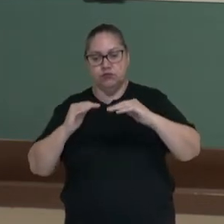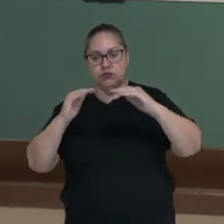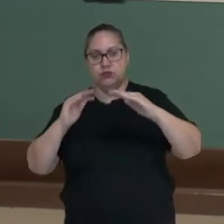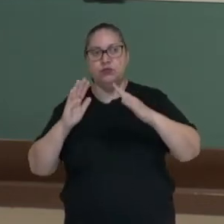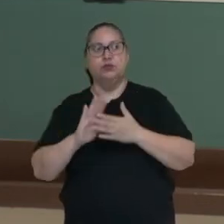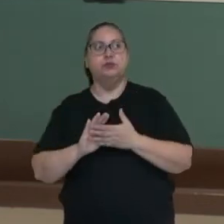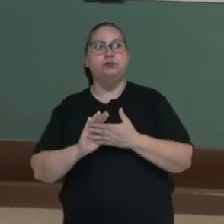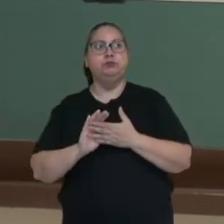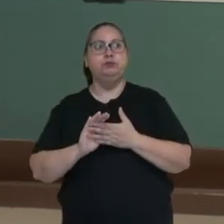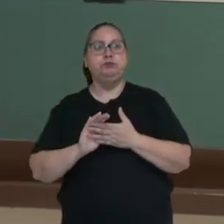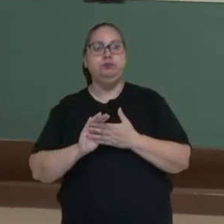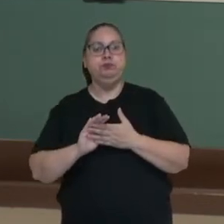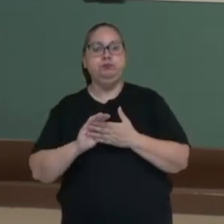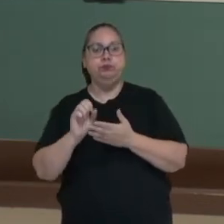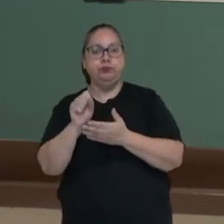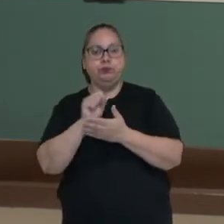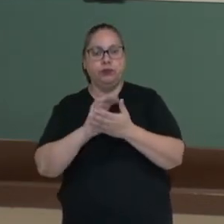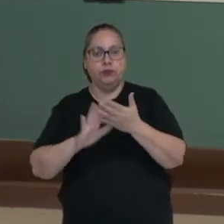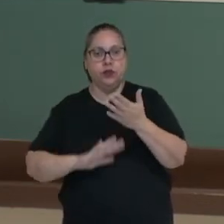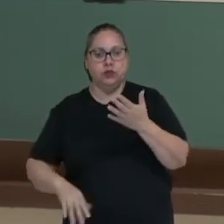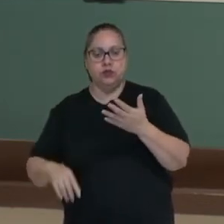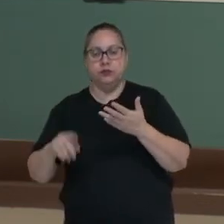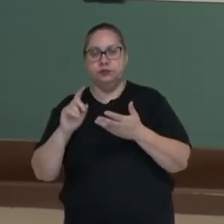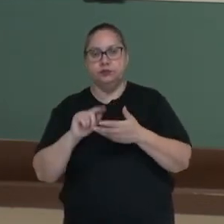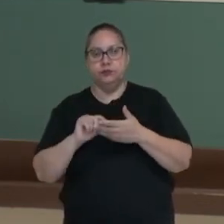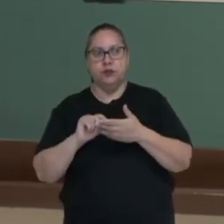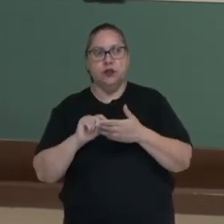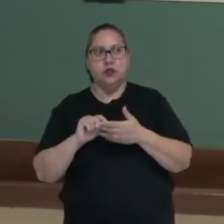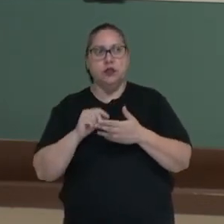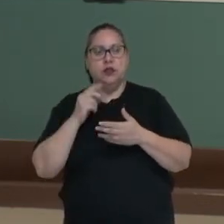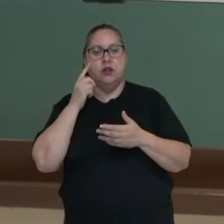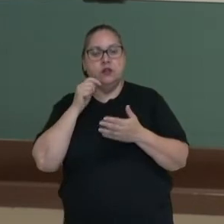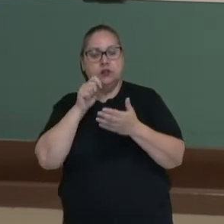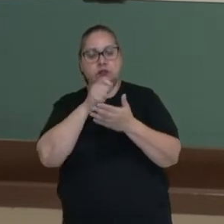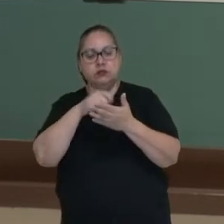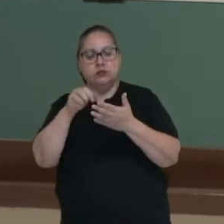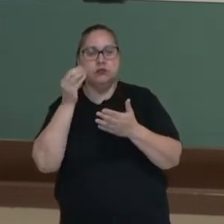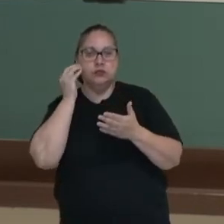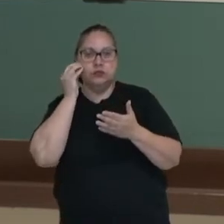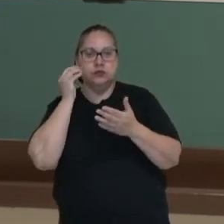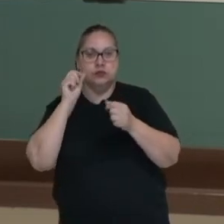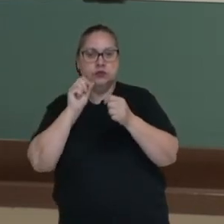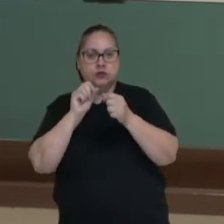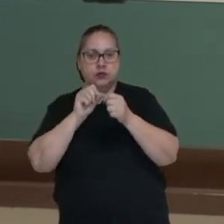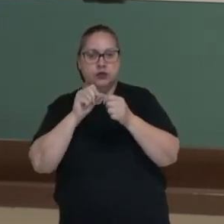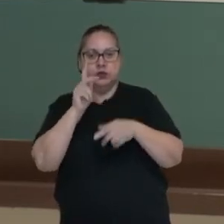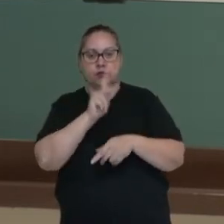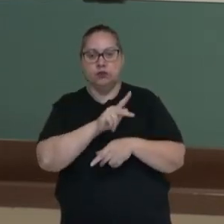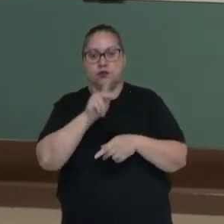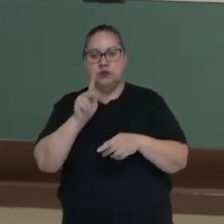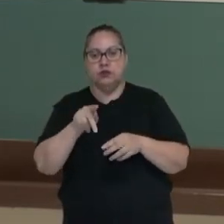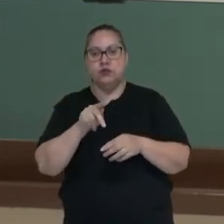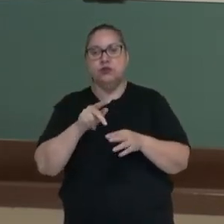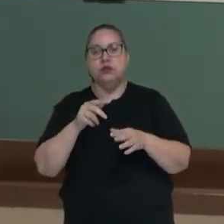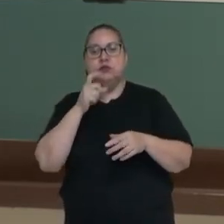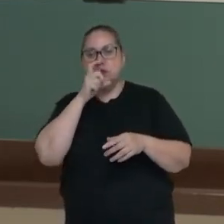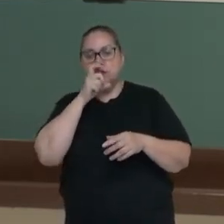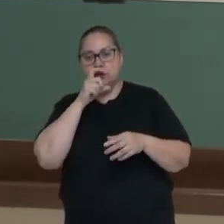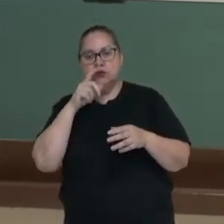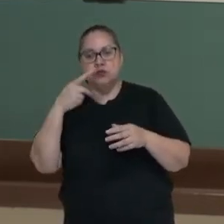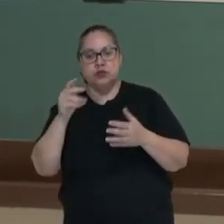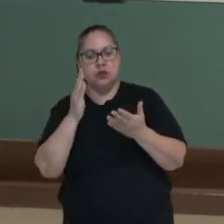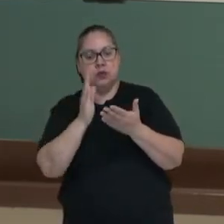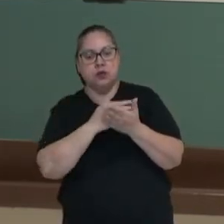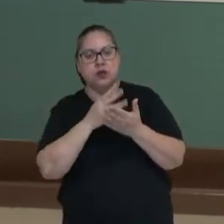flutuam. E nós vamos para a nossa atividade. Registre o experimento realizado pelo professor Fabiano em seu caderno. Mas